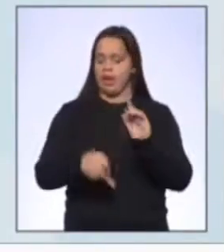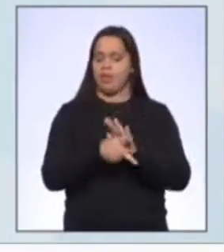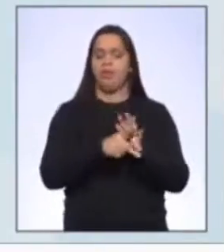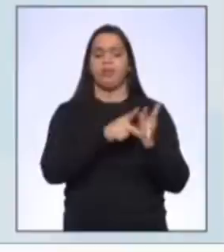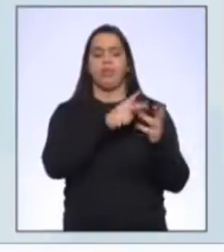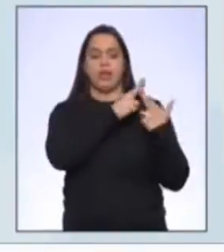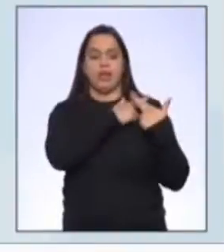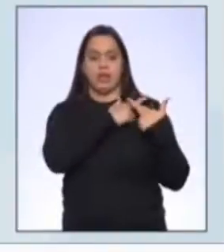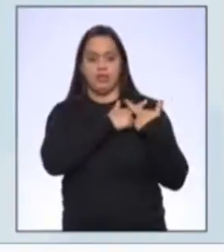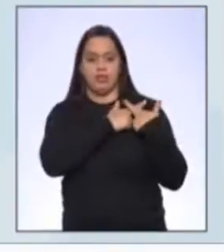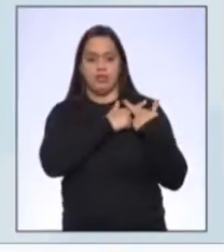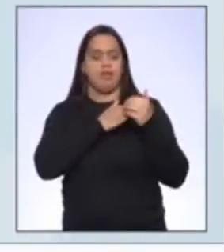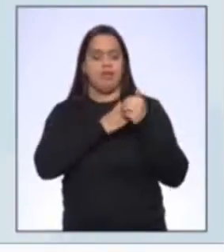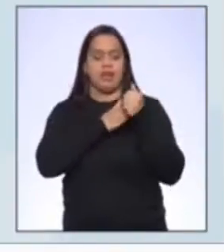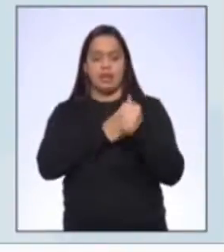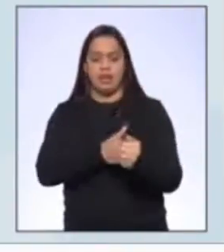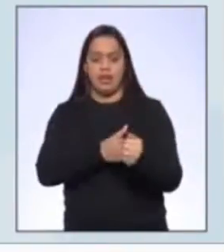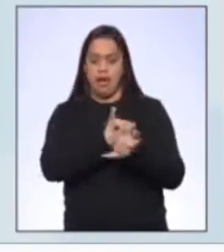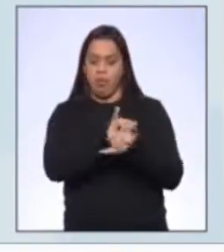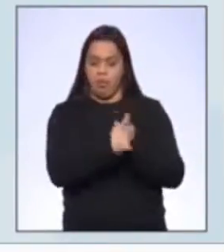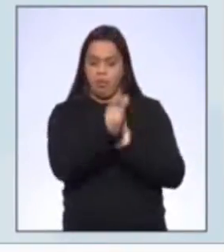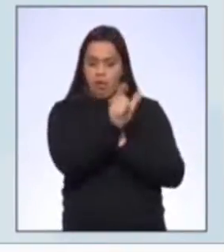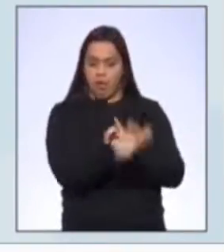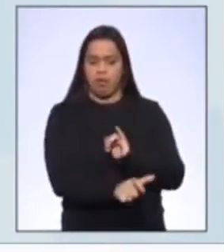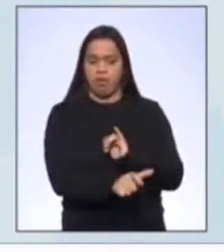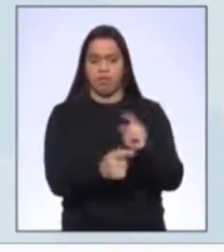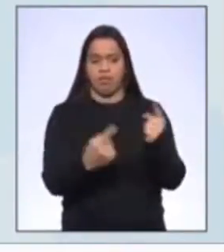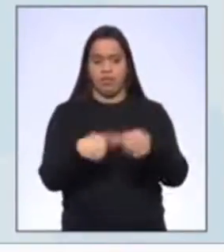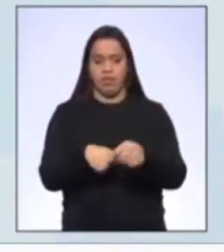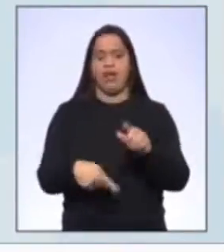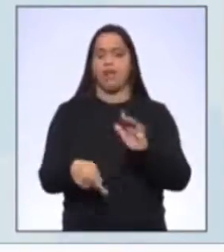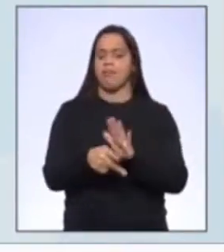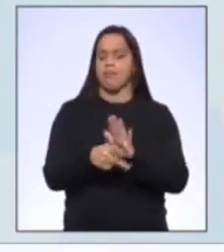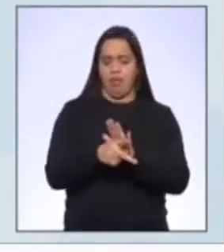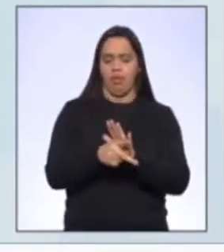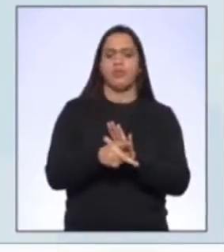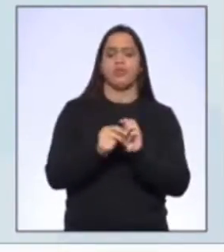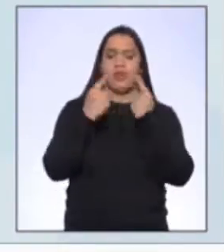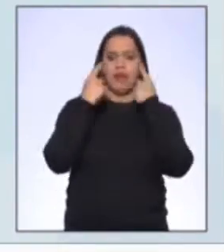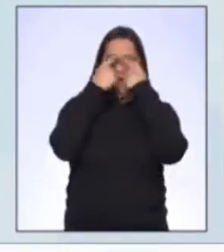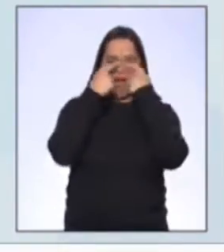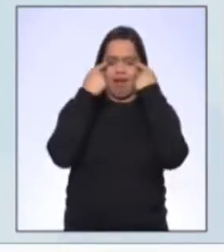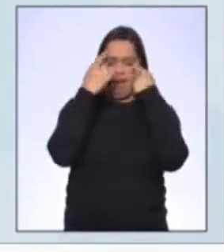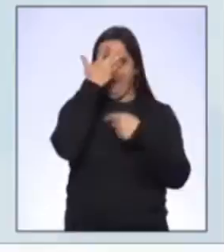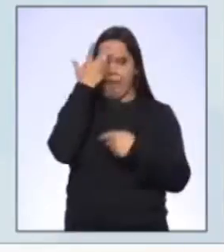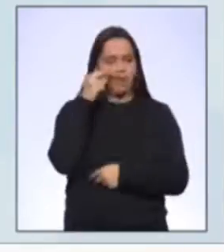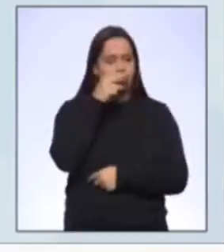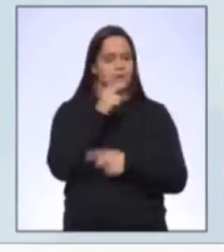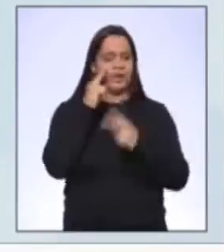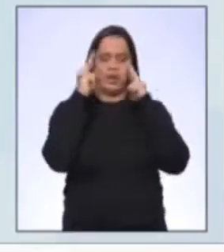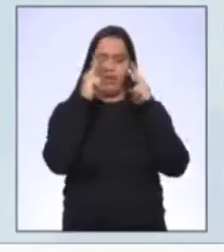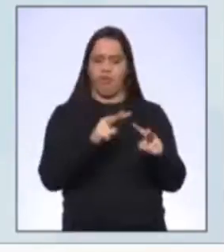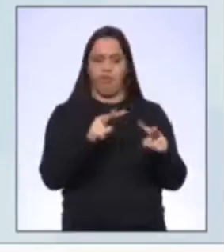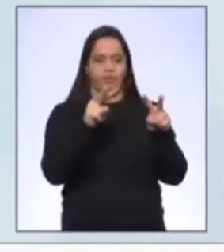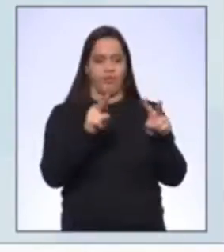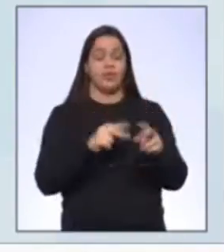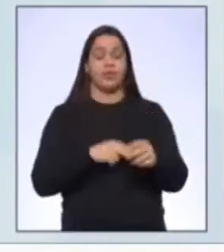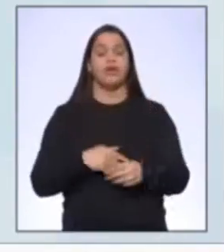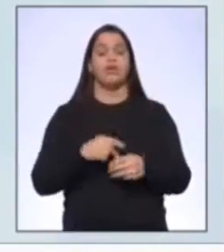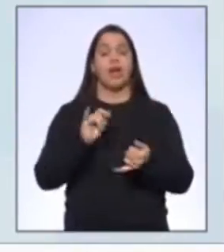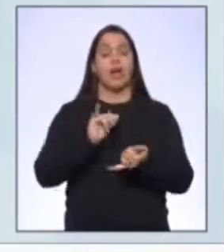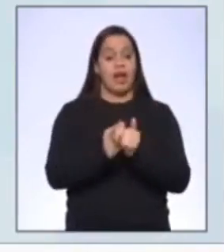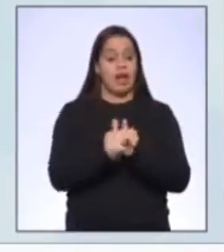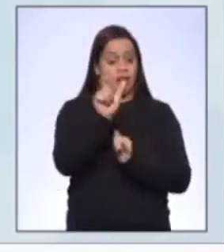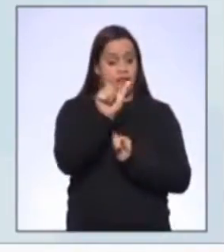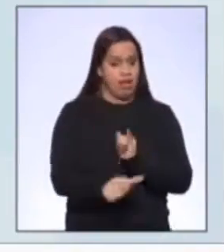guiar o atleta nas provas podemos dizer que são os olhos de quem não vê ser atleta-guia estar ao lado